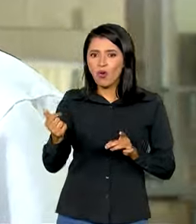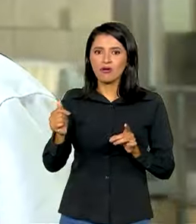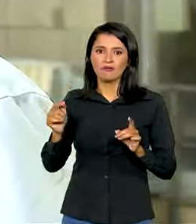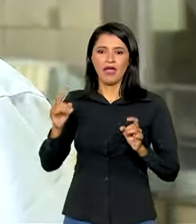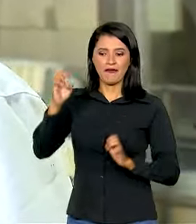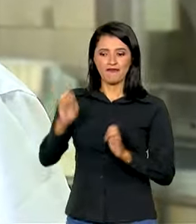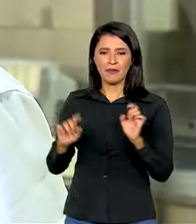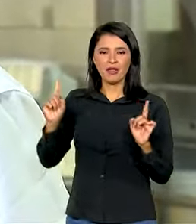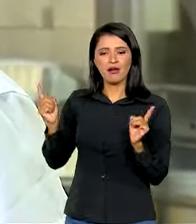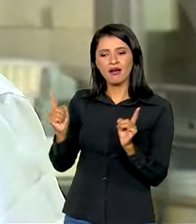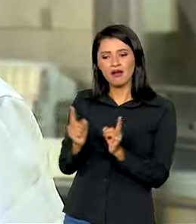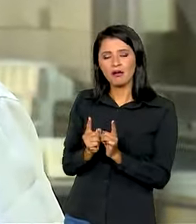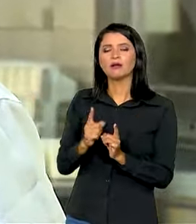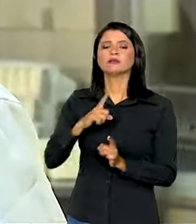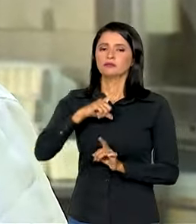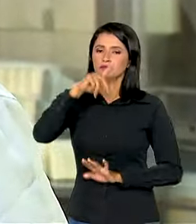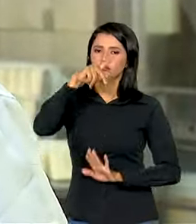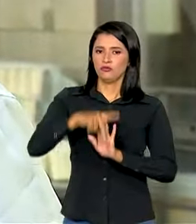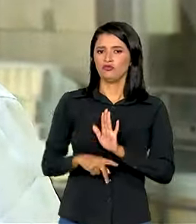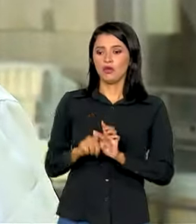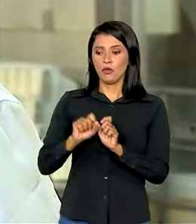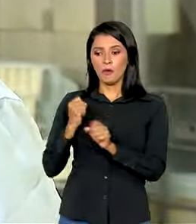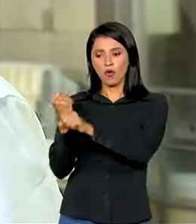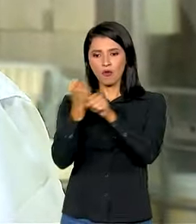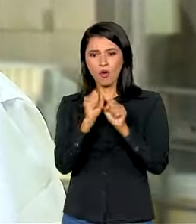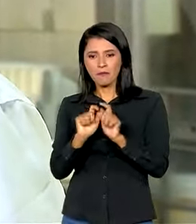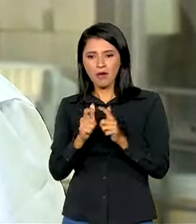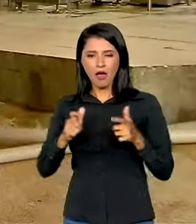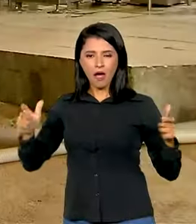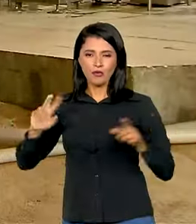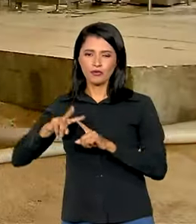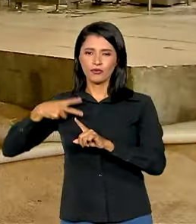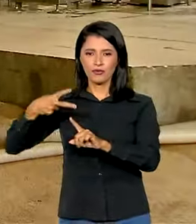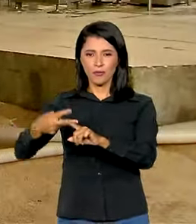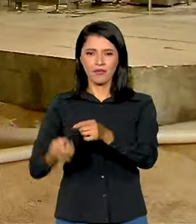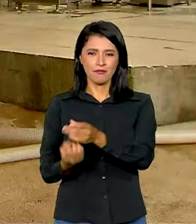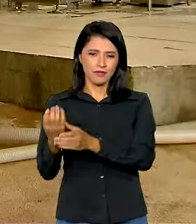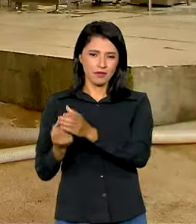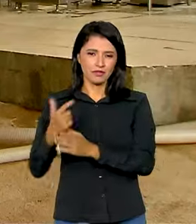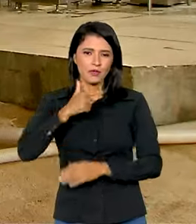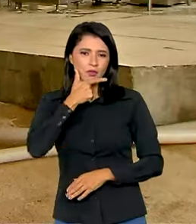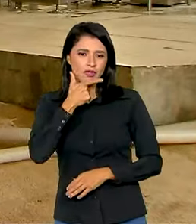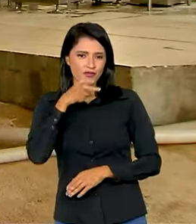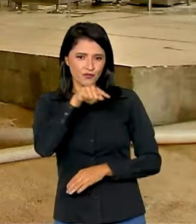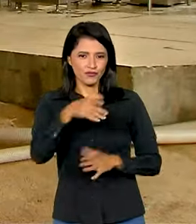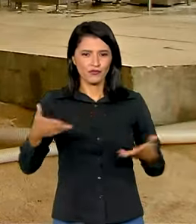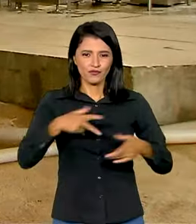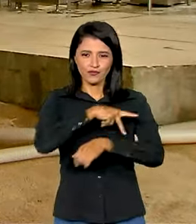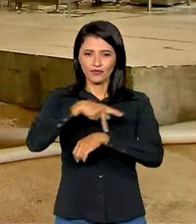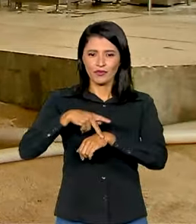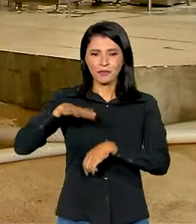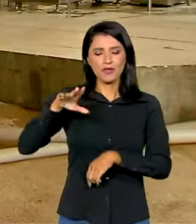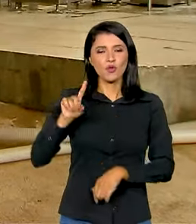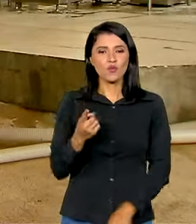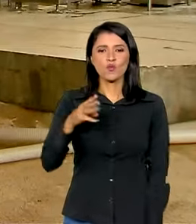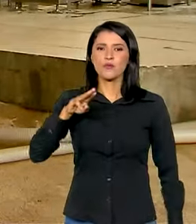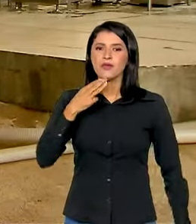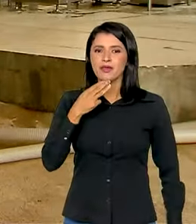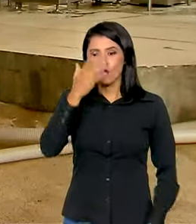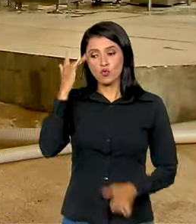pequena. Então a gente está com um projeto de dobrar a nossa fabricação de queijos. O país conta hoje com mais de 1 milhão de